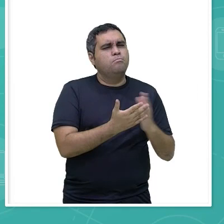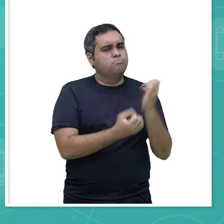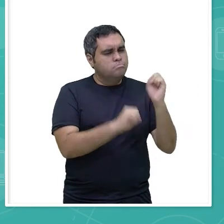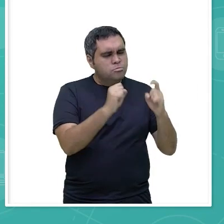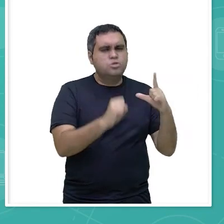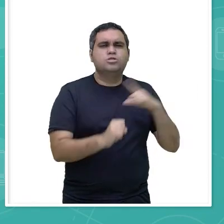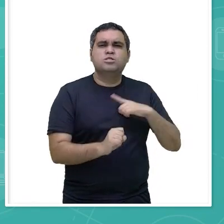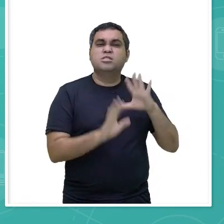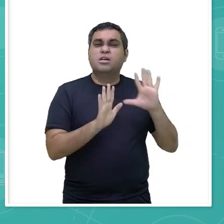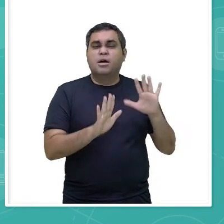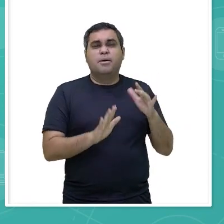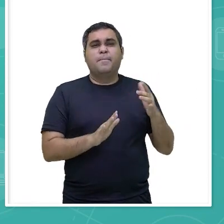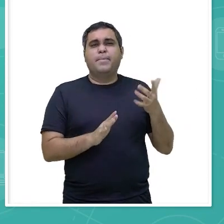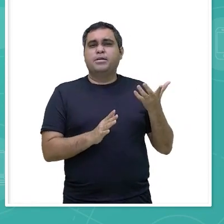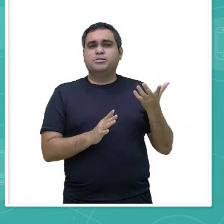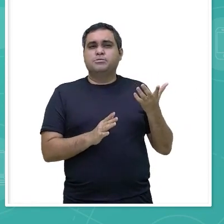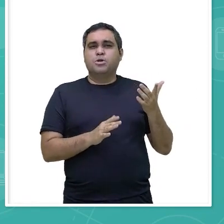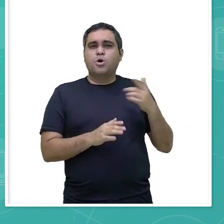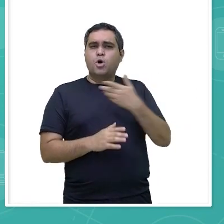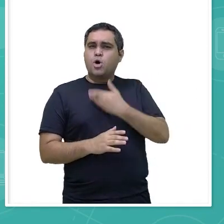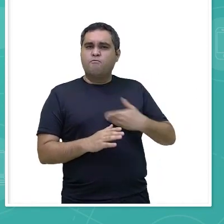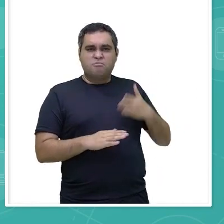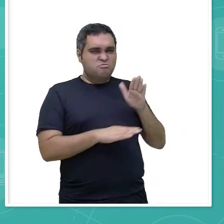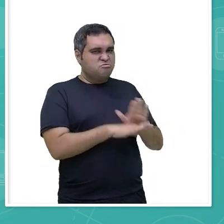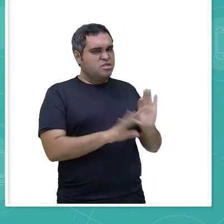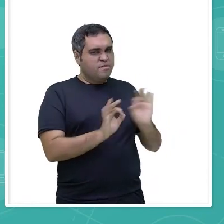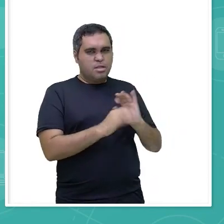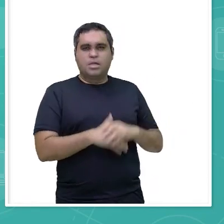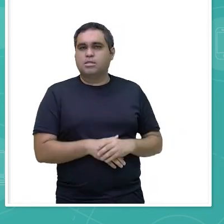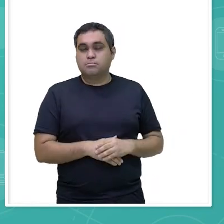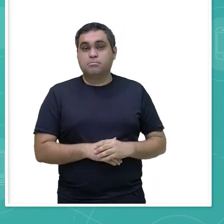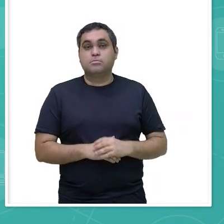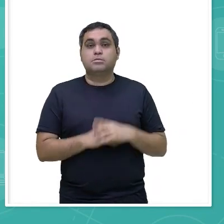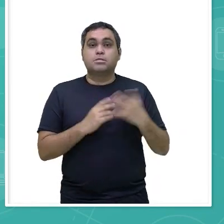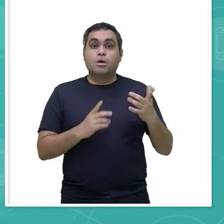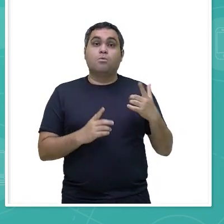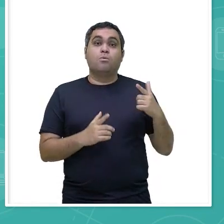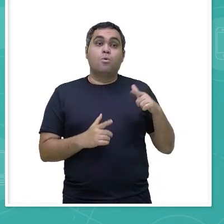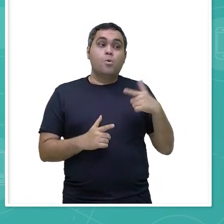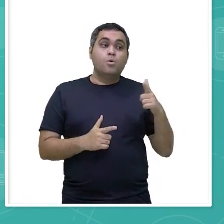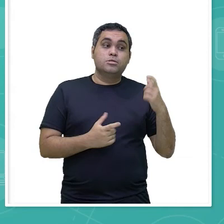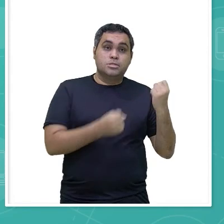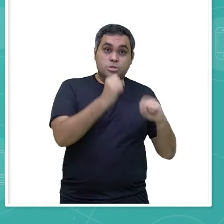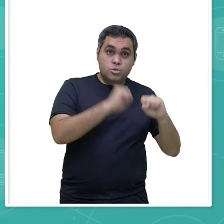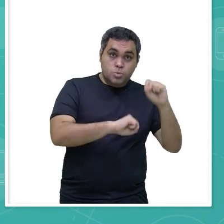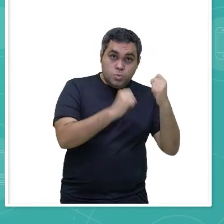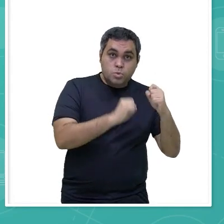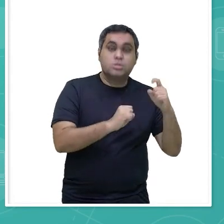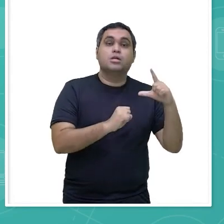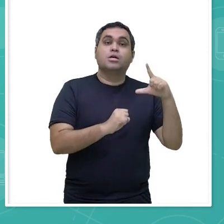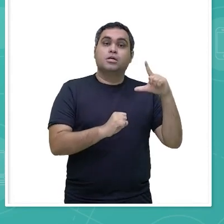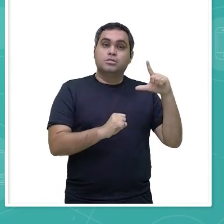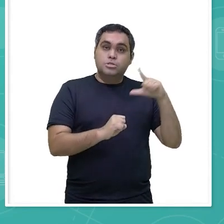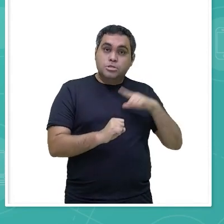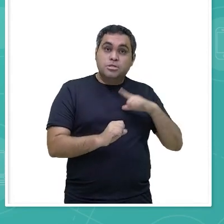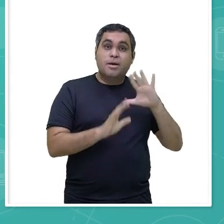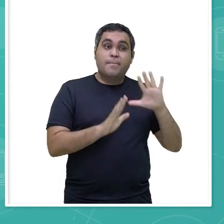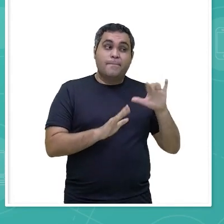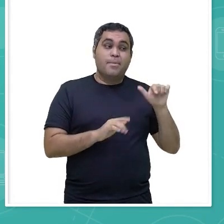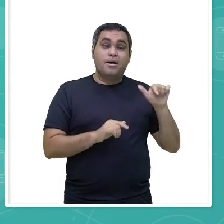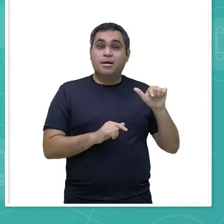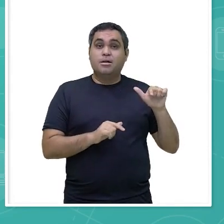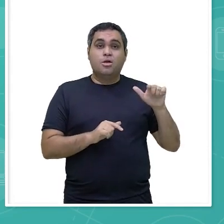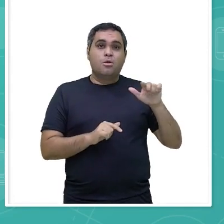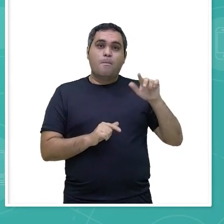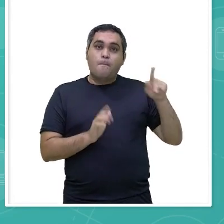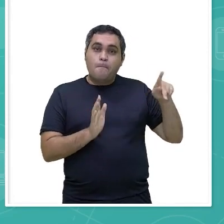não tinha na parte oriental. As indústrias que tinham na parte ocidental eram de capital estrangeiro, ou seja, não pertenciam à